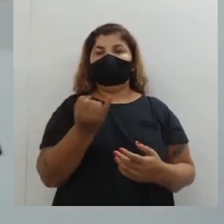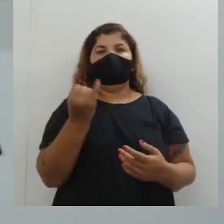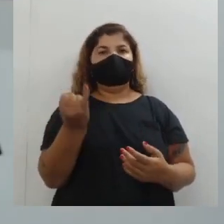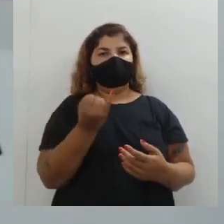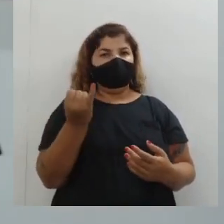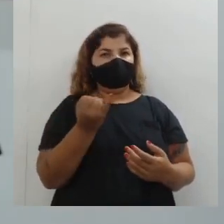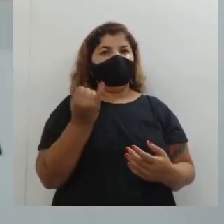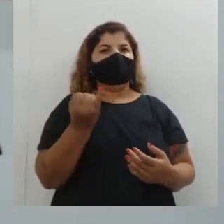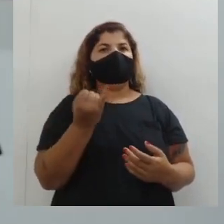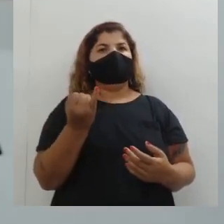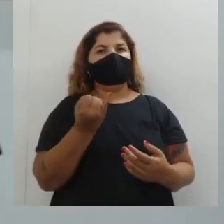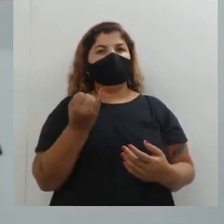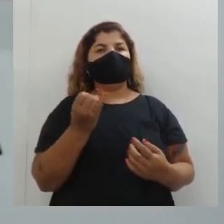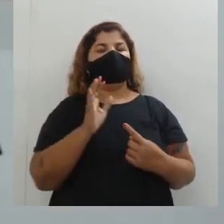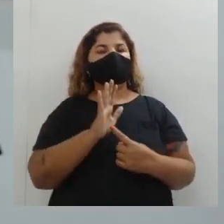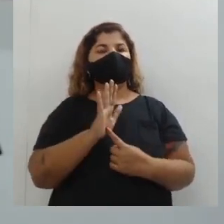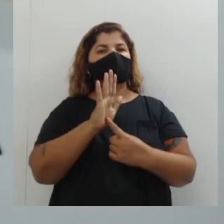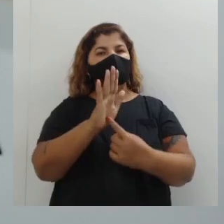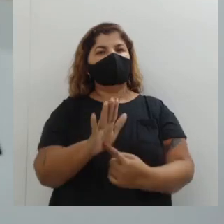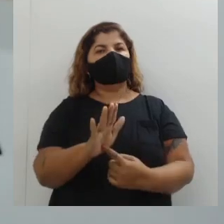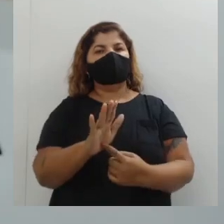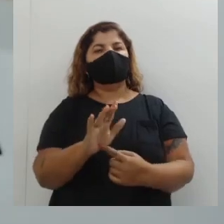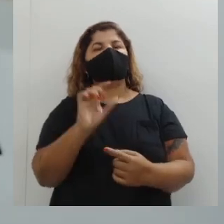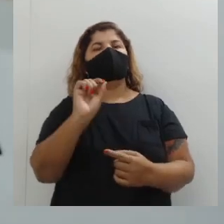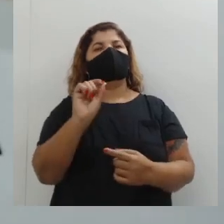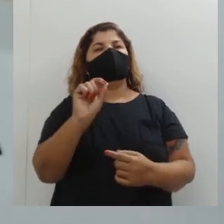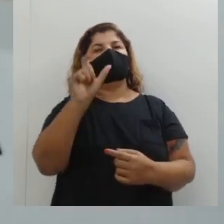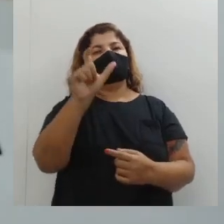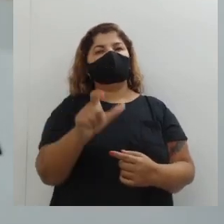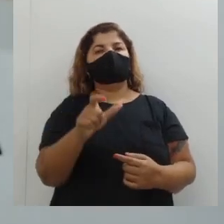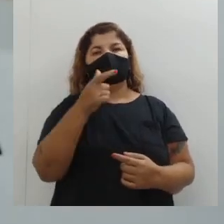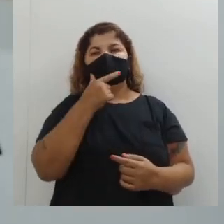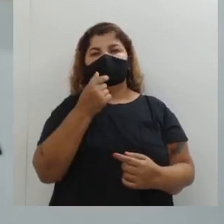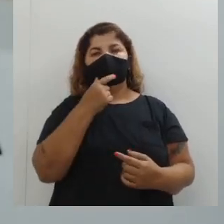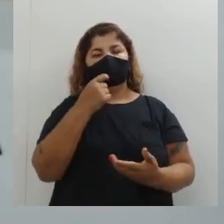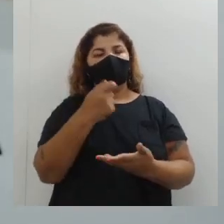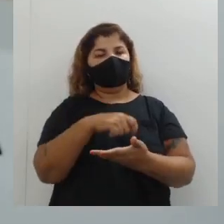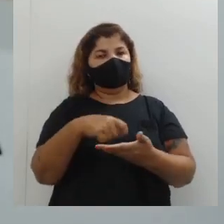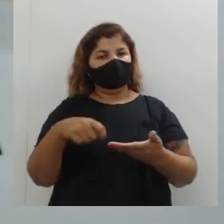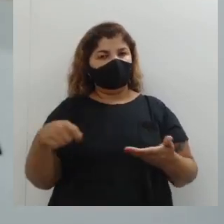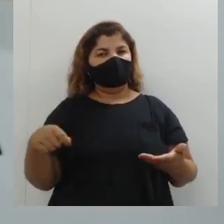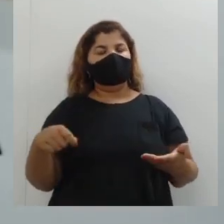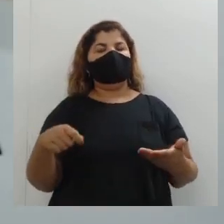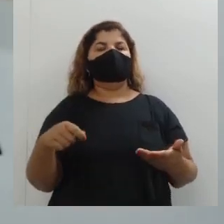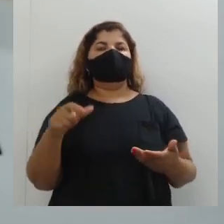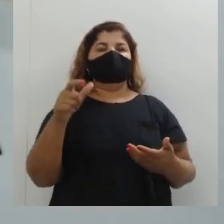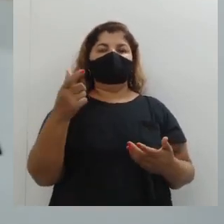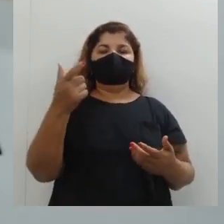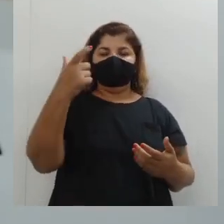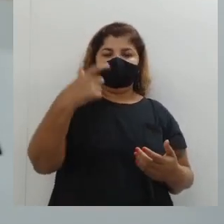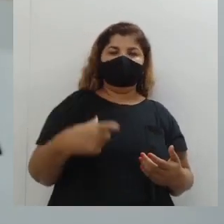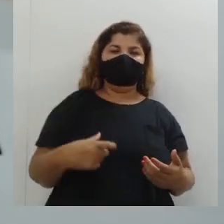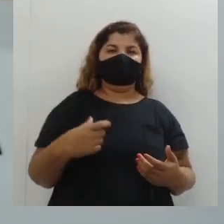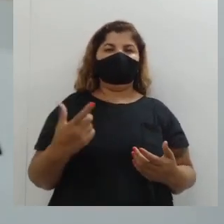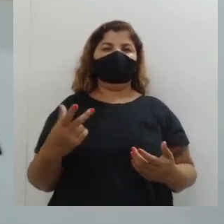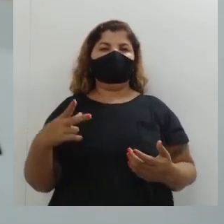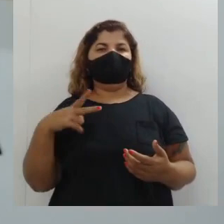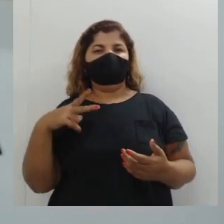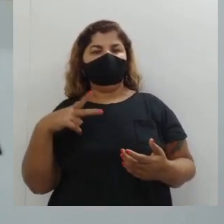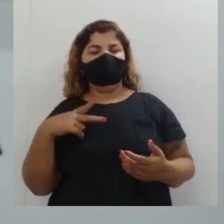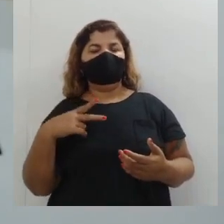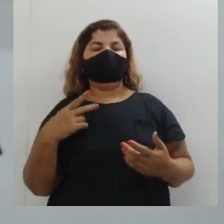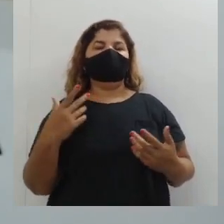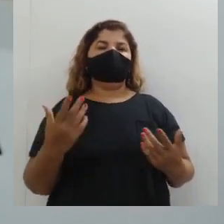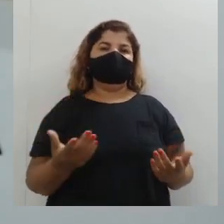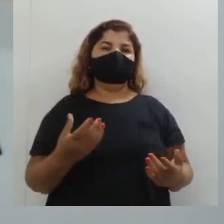ilustrativa do que foi Lima Barreto, tanto enquanto pessoa como do ponto pessoal,